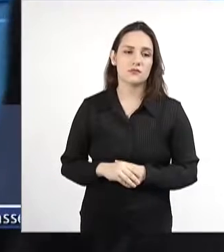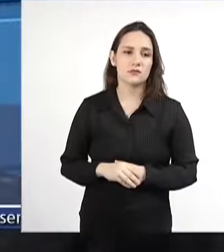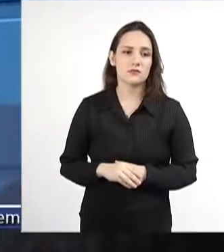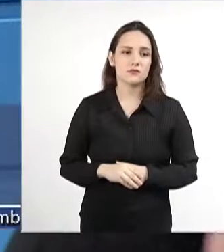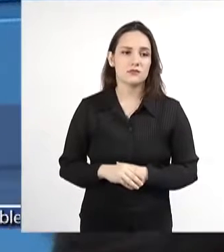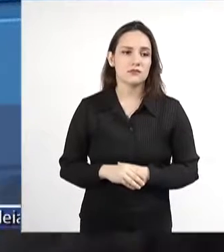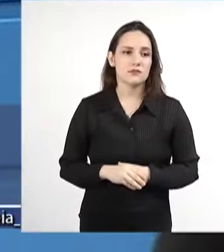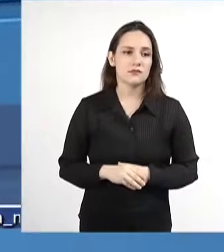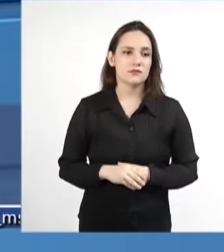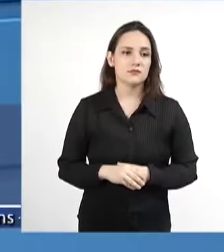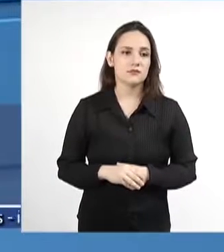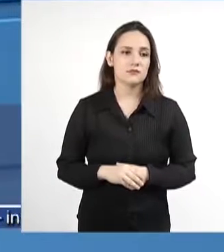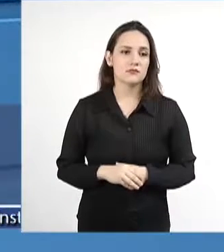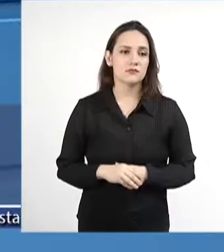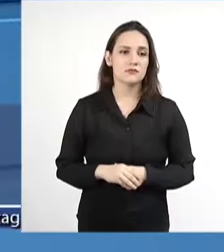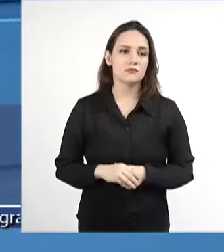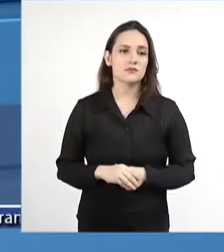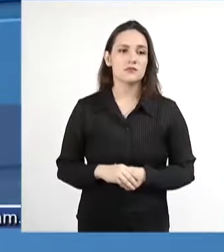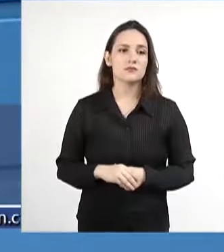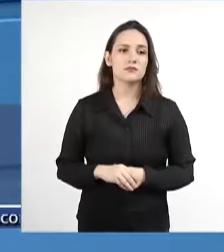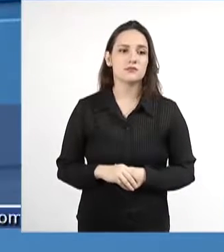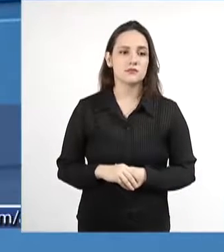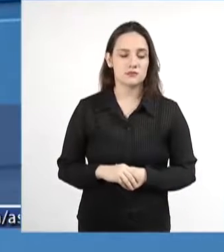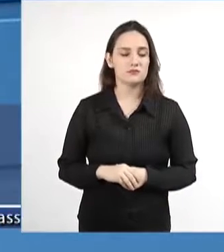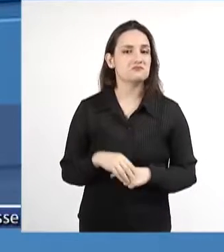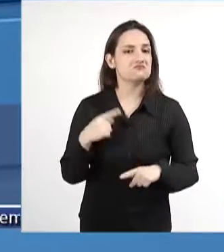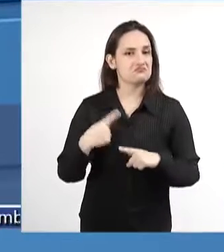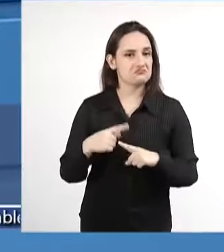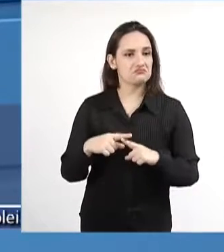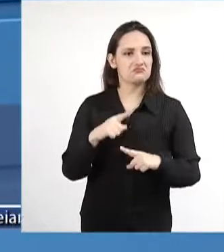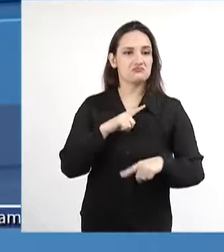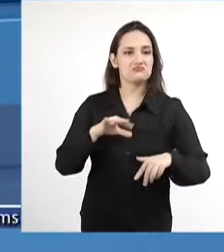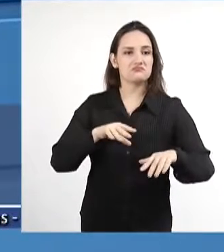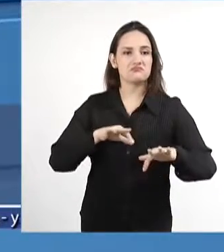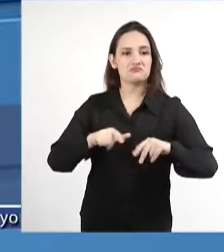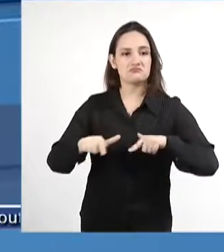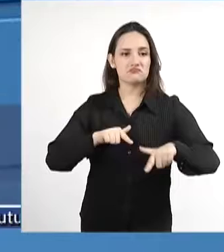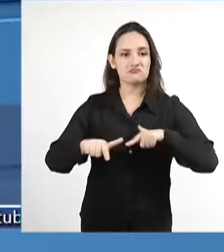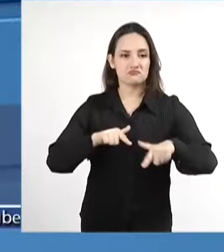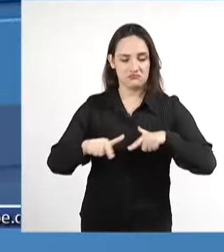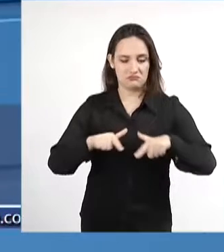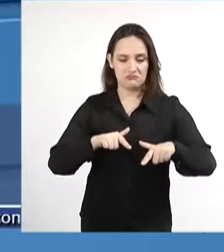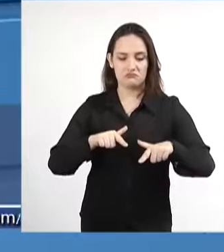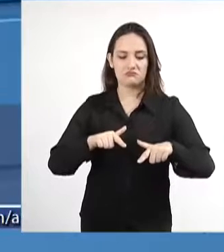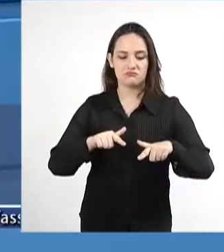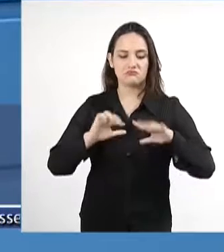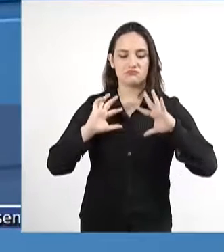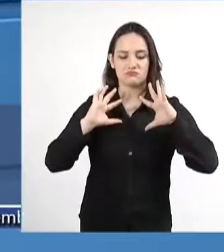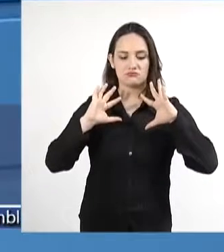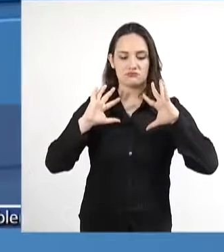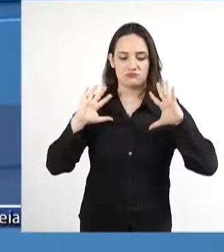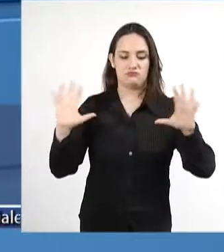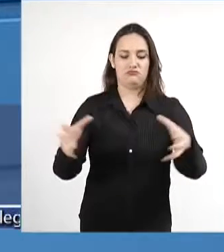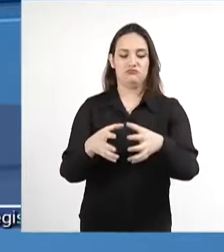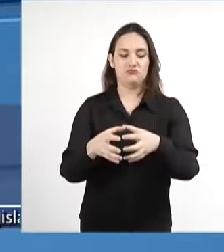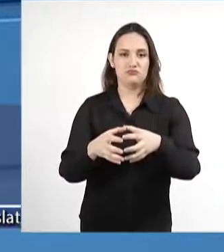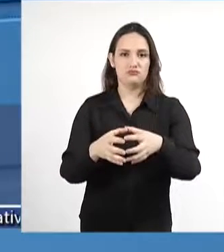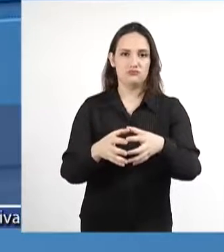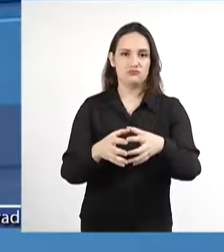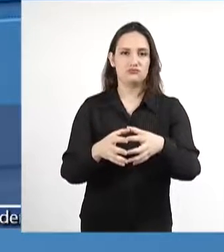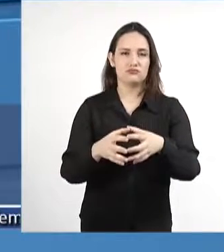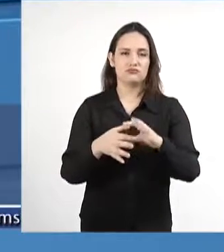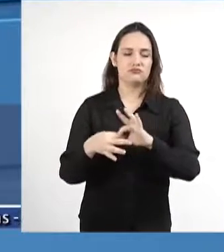pela essa atuação inédita dos presidentes de assembleias legislativas do